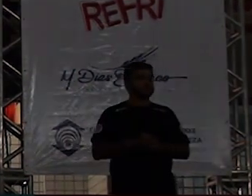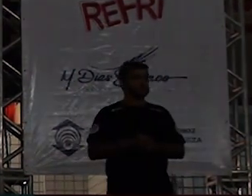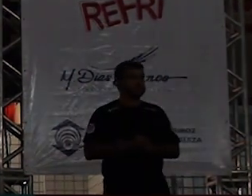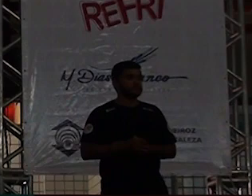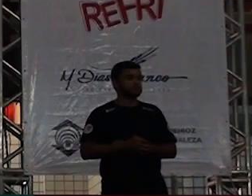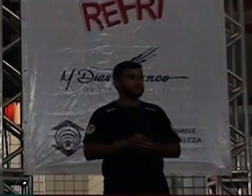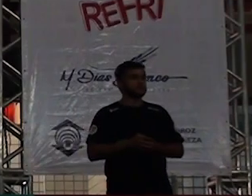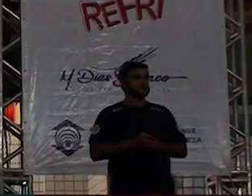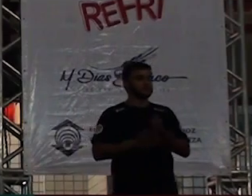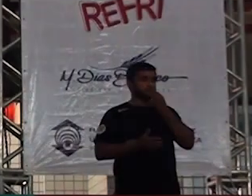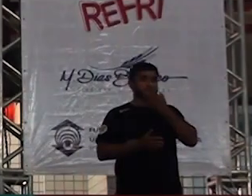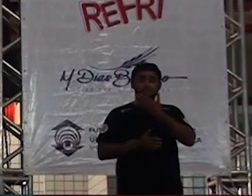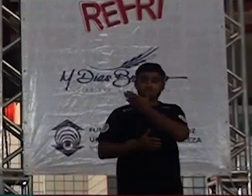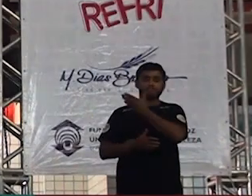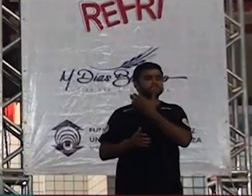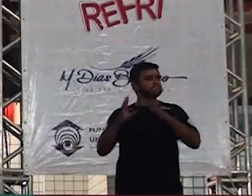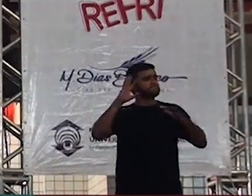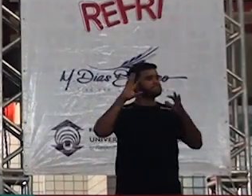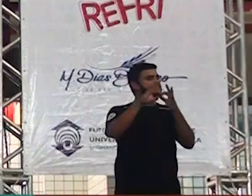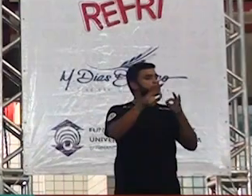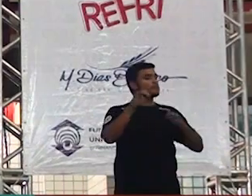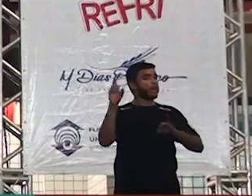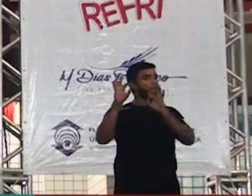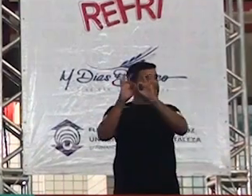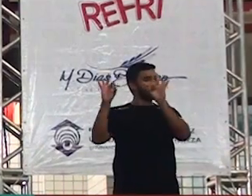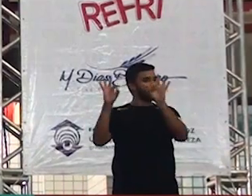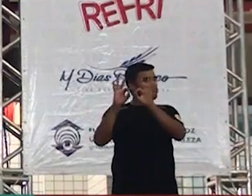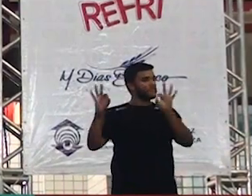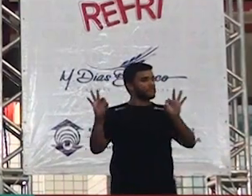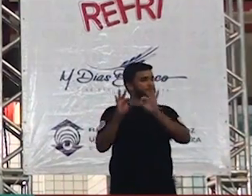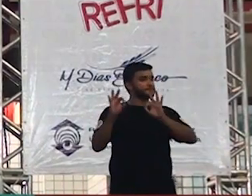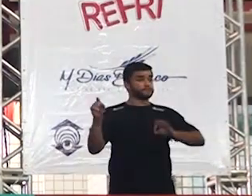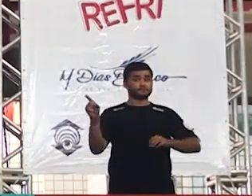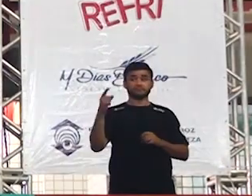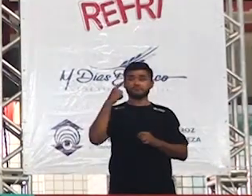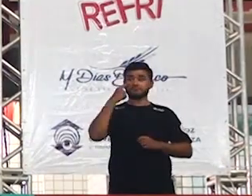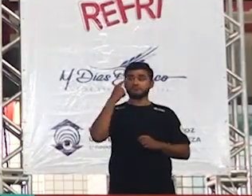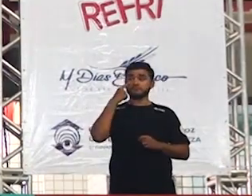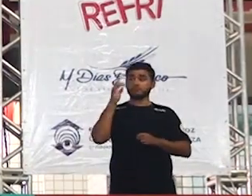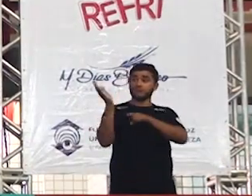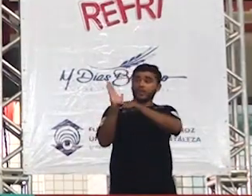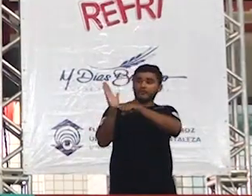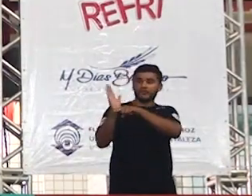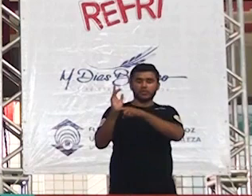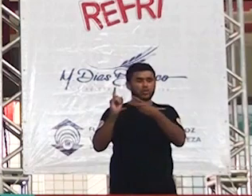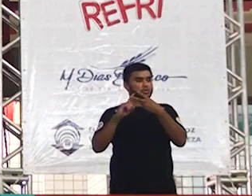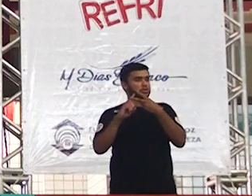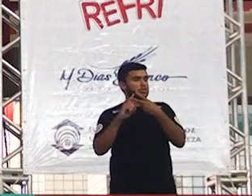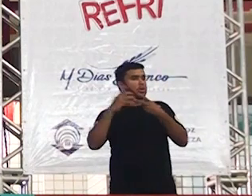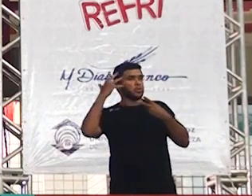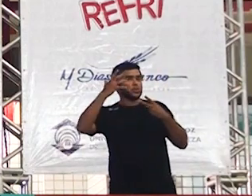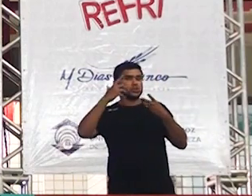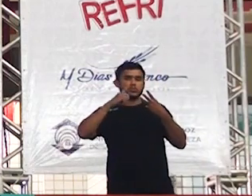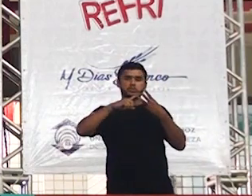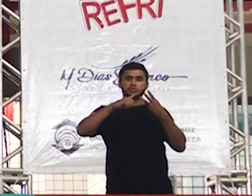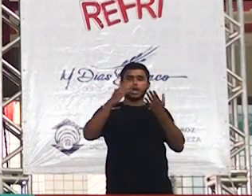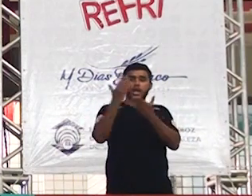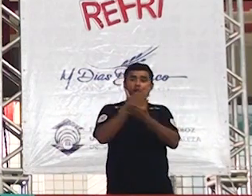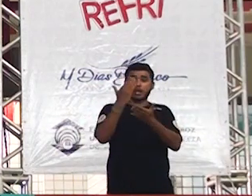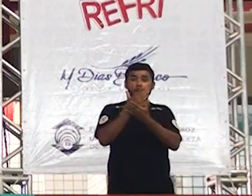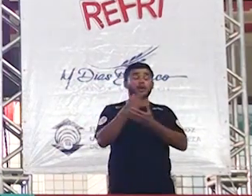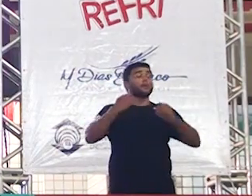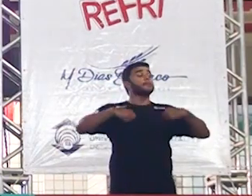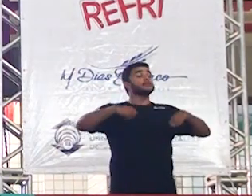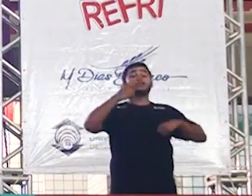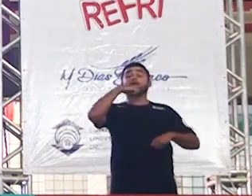Como é que eu encaixo na redação, Dionísio? Lembrando que quando você coloca um filme, uma música, um livro, você tem que